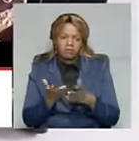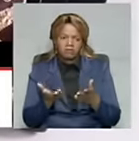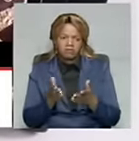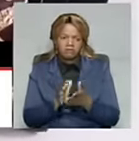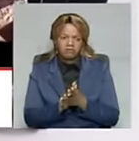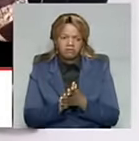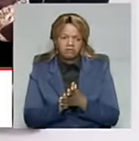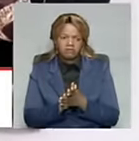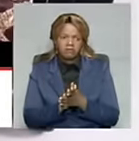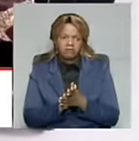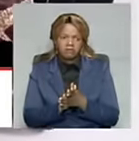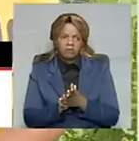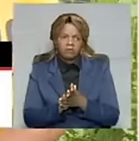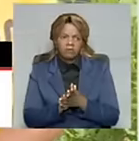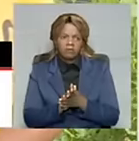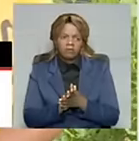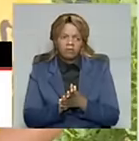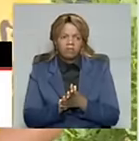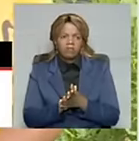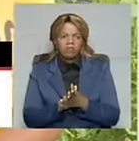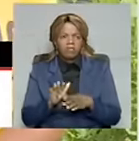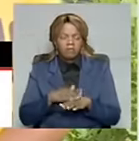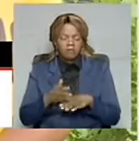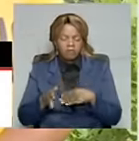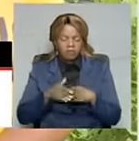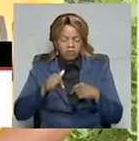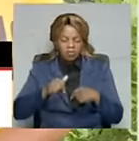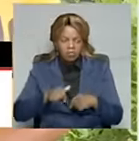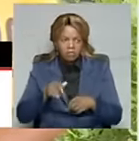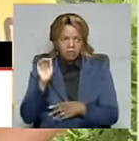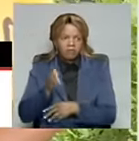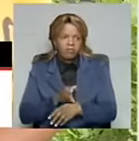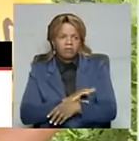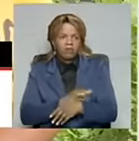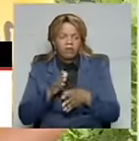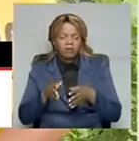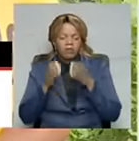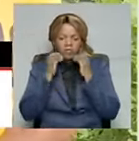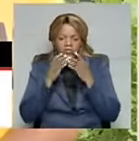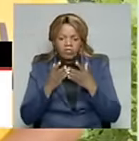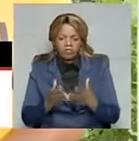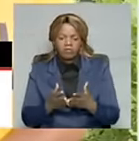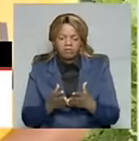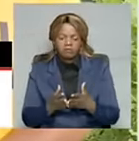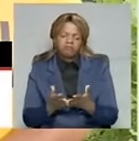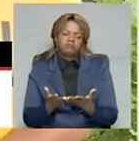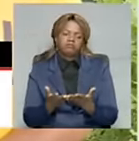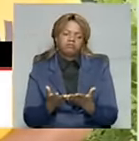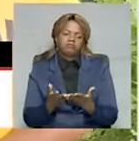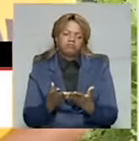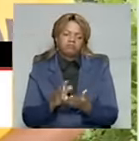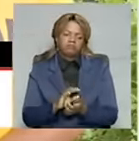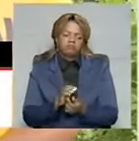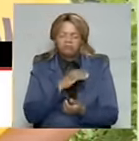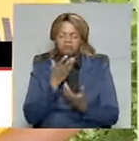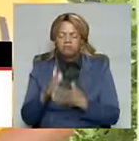para Capuambo chegou, diretamente para os cuidados médicos, e para hoje estamos surpreendidos com esse infausto acontecimento.